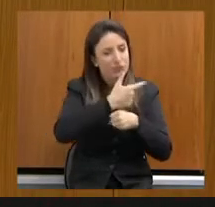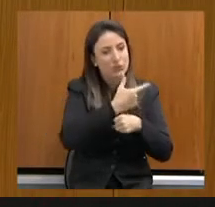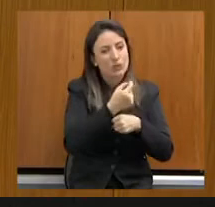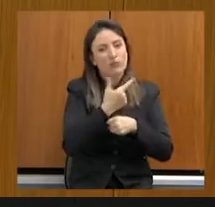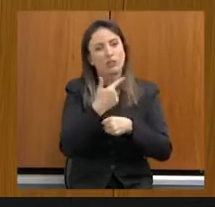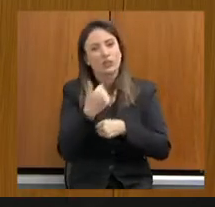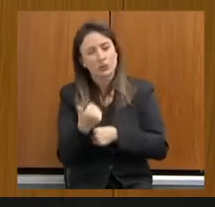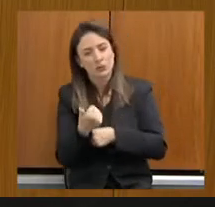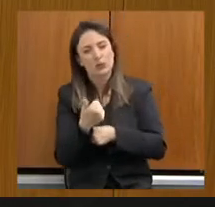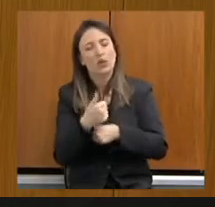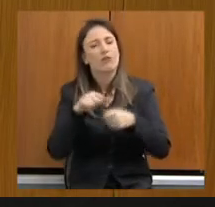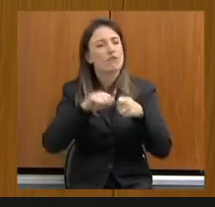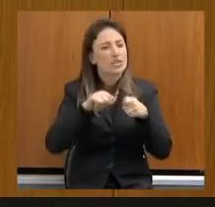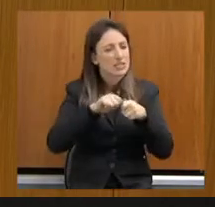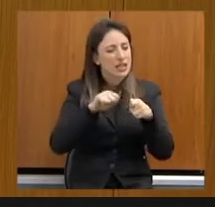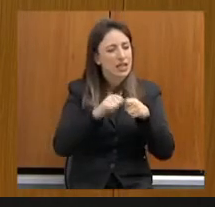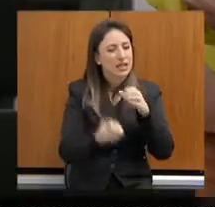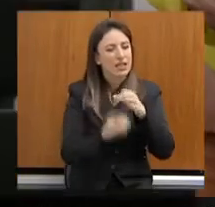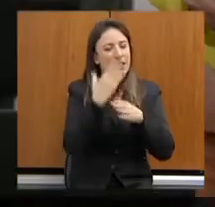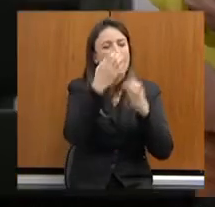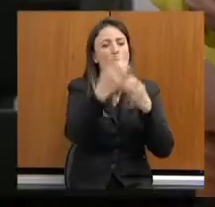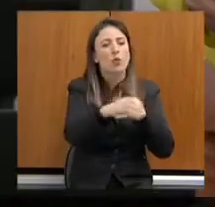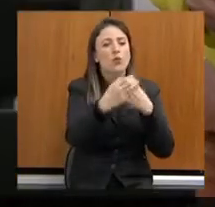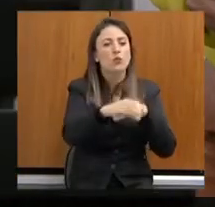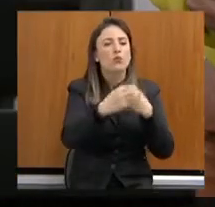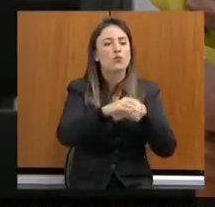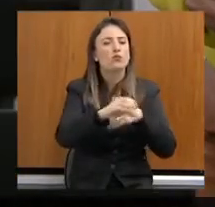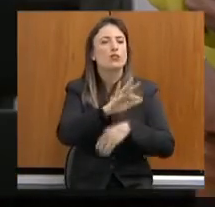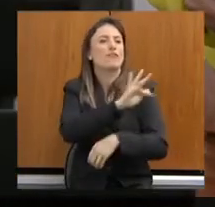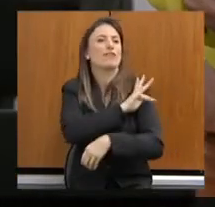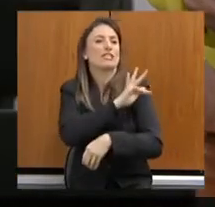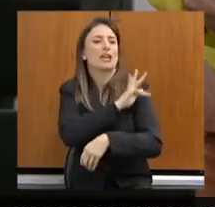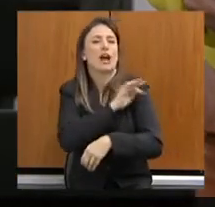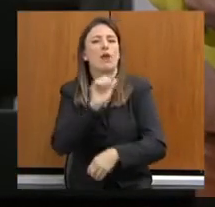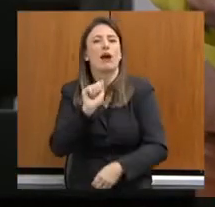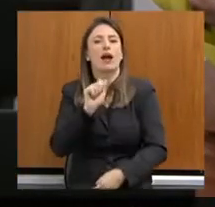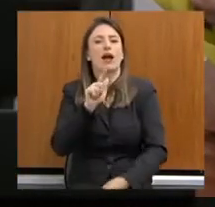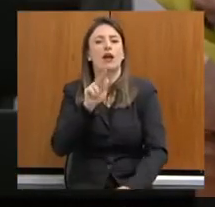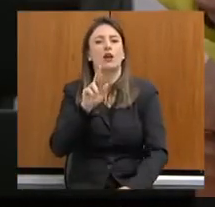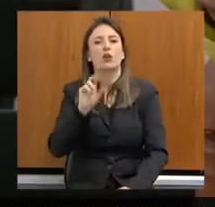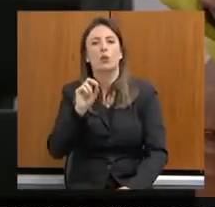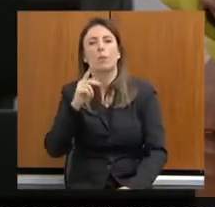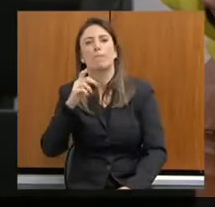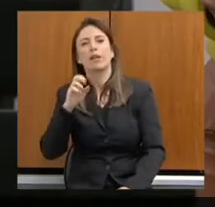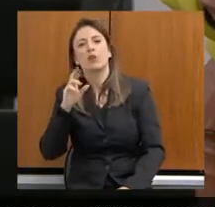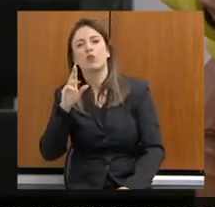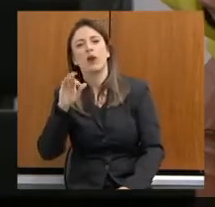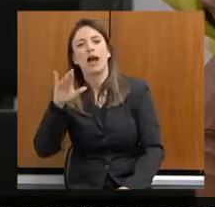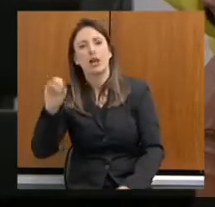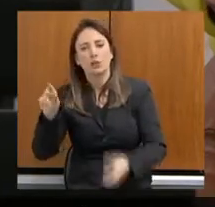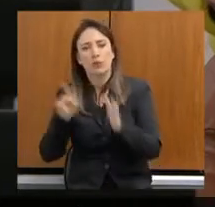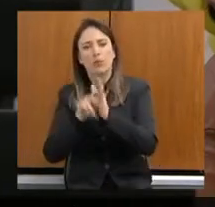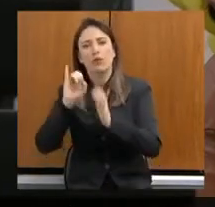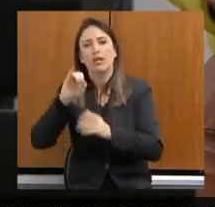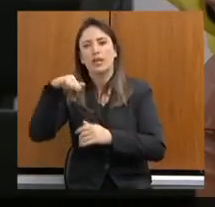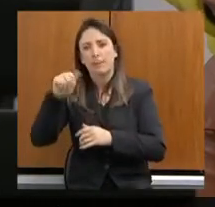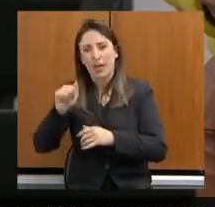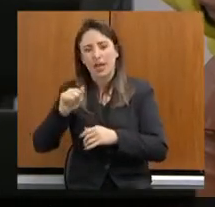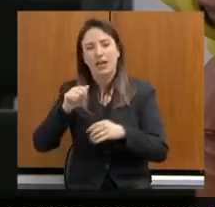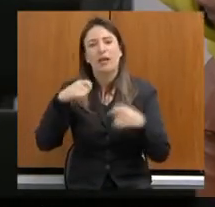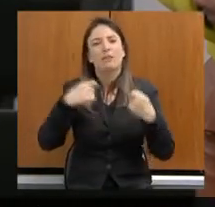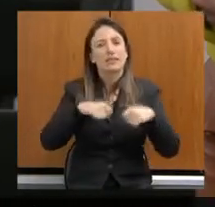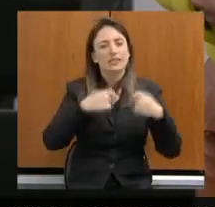o concurso para fiscal agropecuário do imã conforme vagas autorizadas para